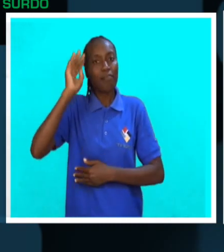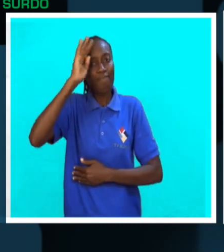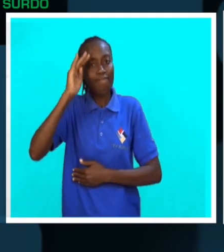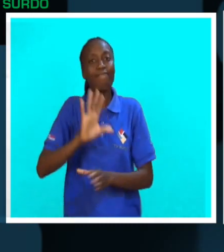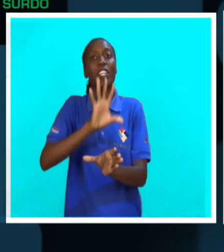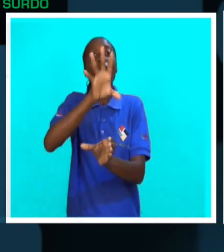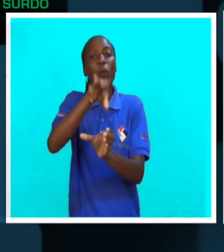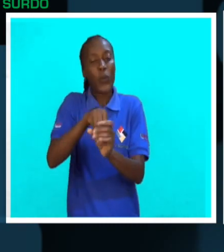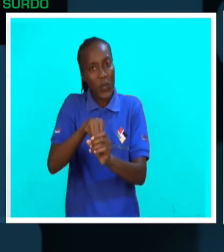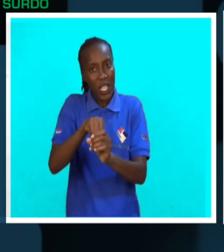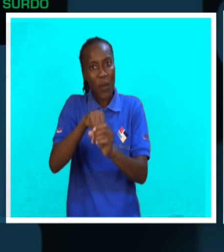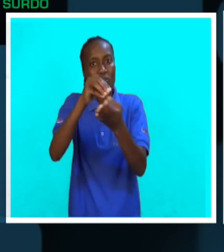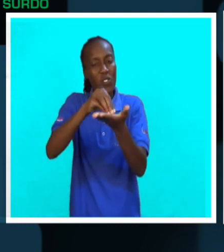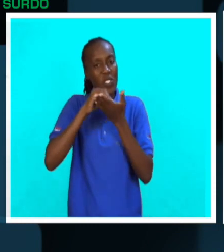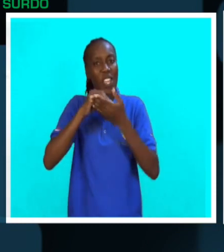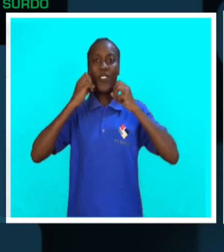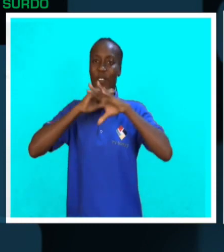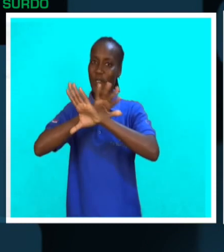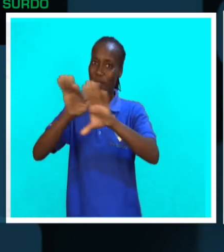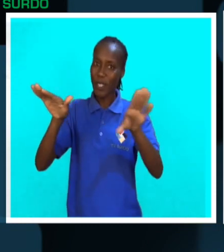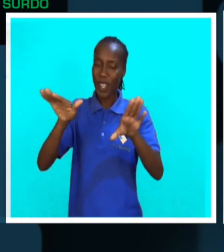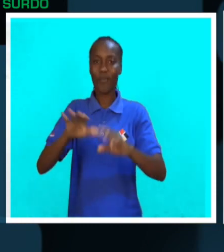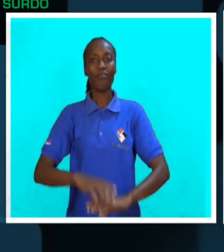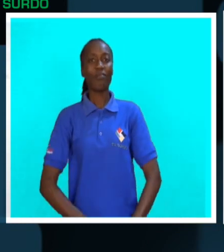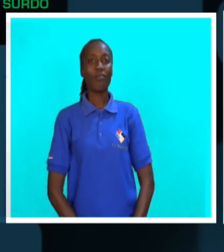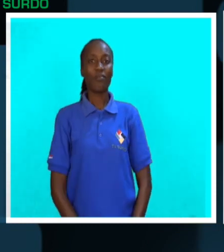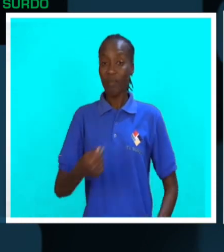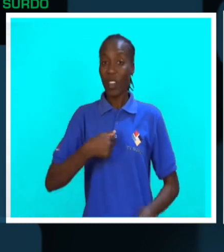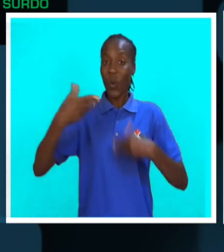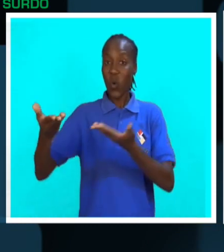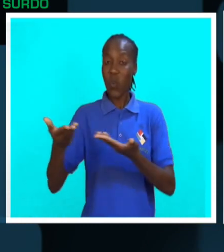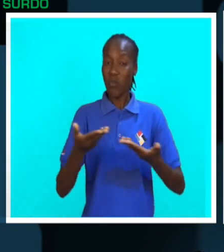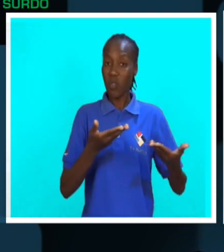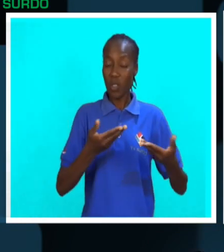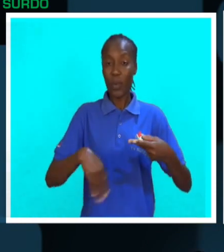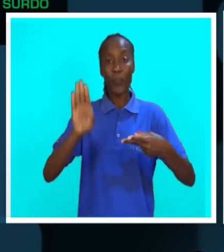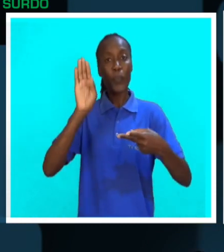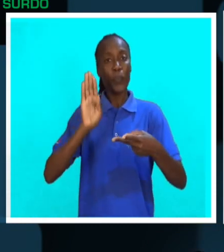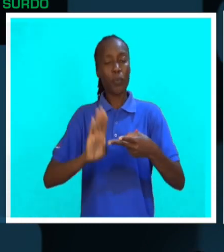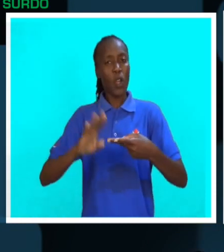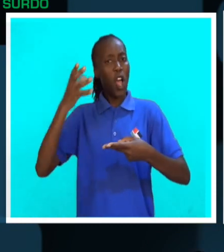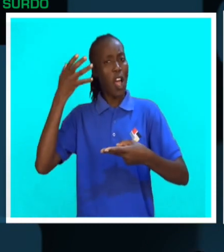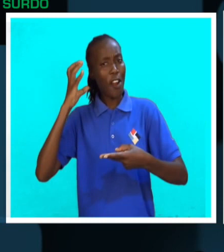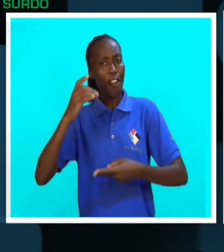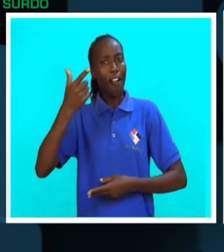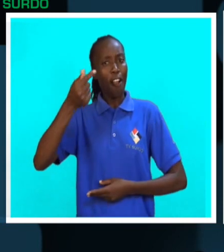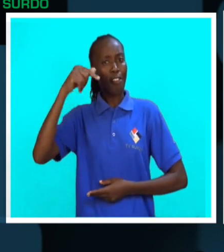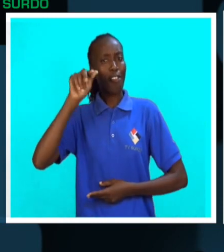refletir sobre a inclusão no acesso à informação. Eu convido a